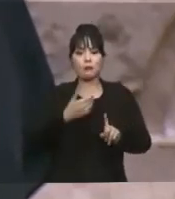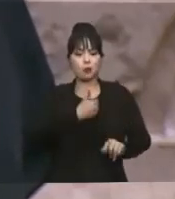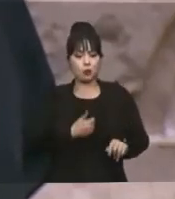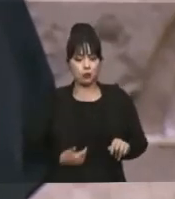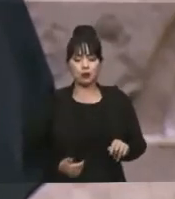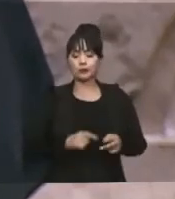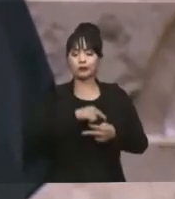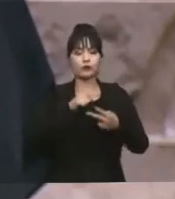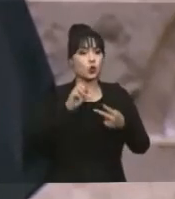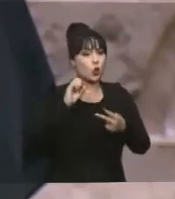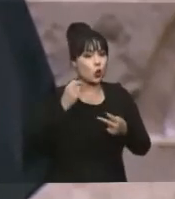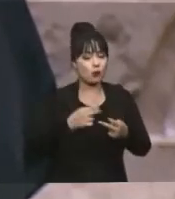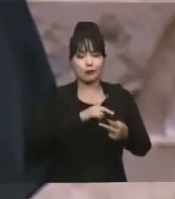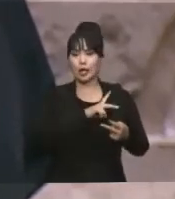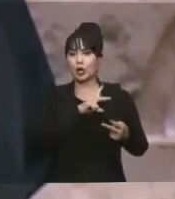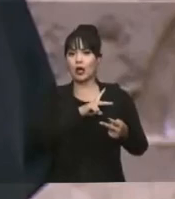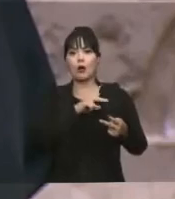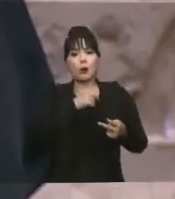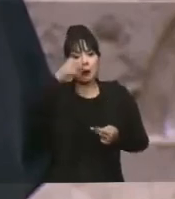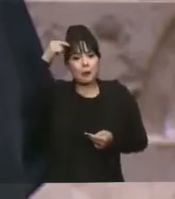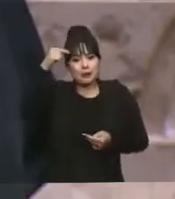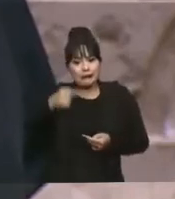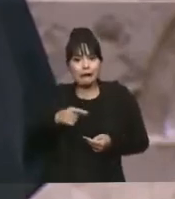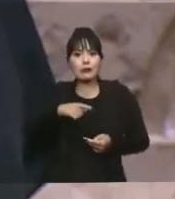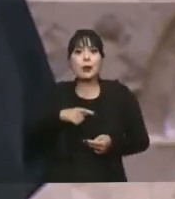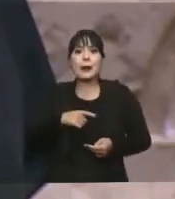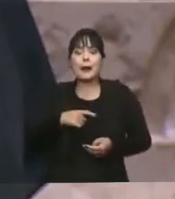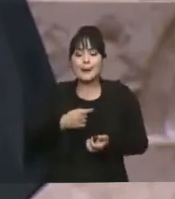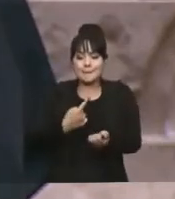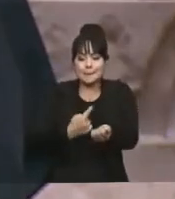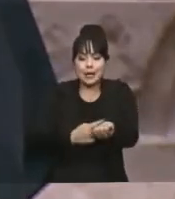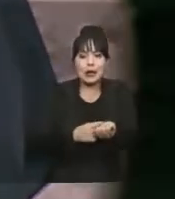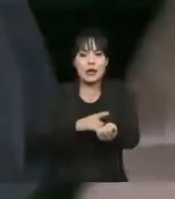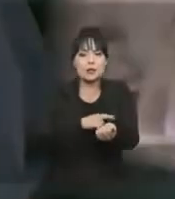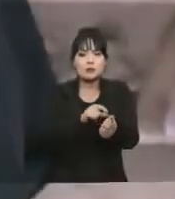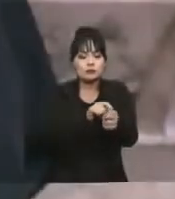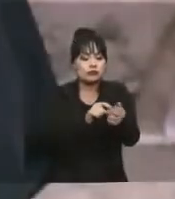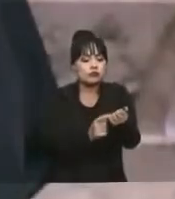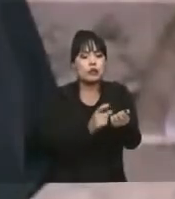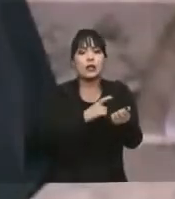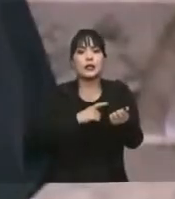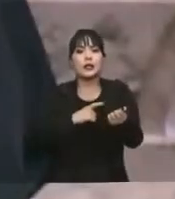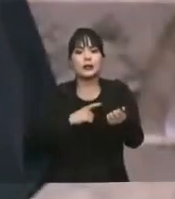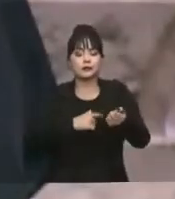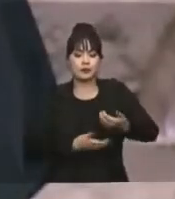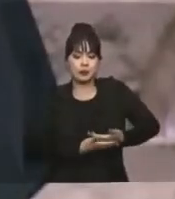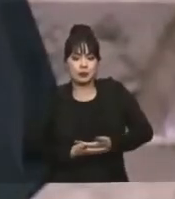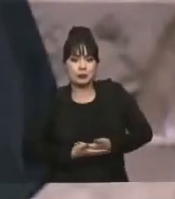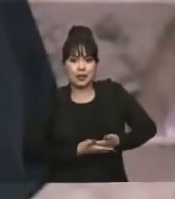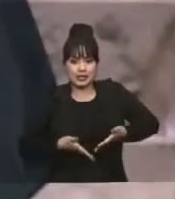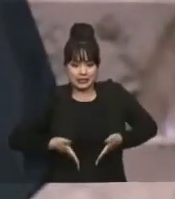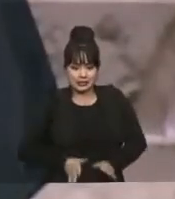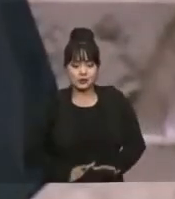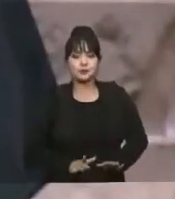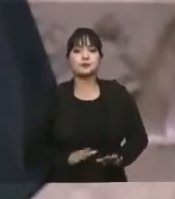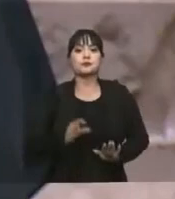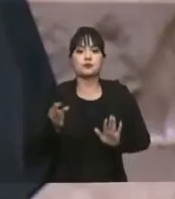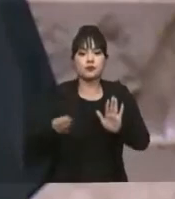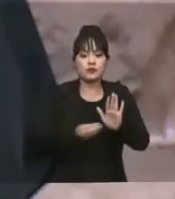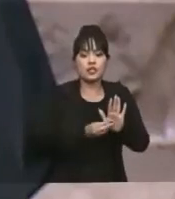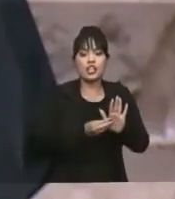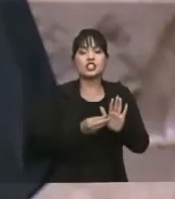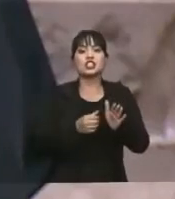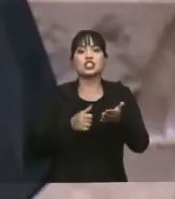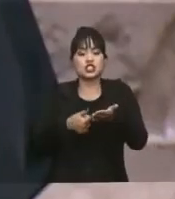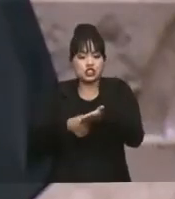a obrigatoriedade de identificar o recém-nascido, mediante o registro de sua impressão plantar e digital